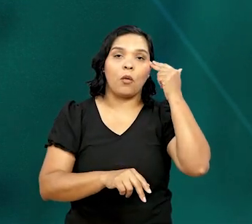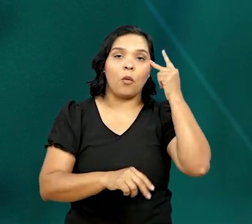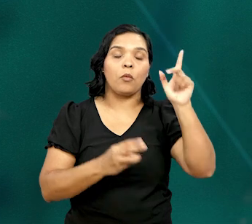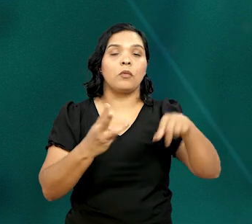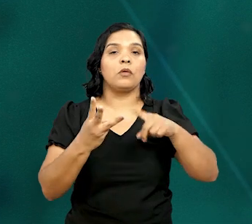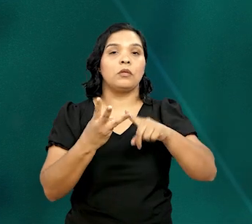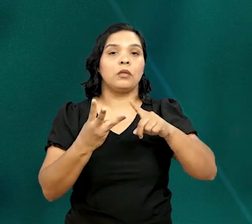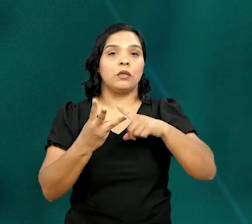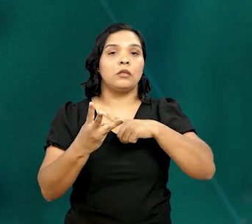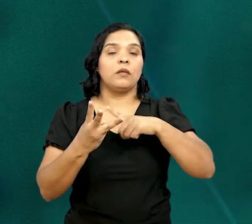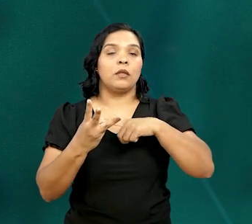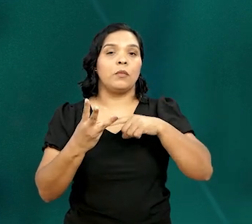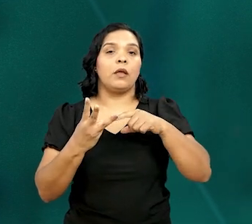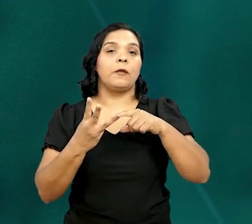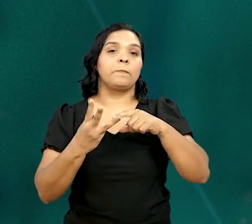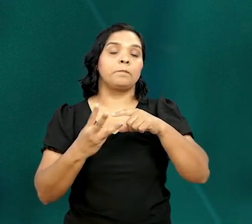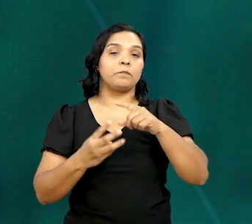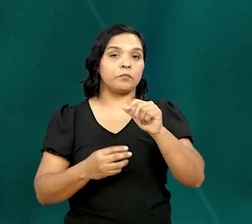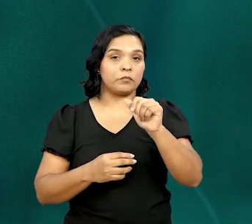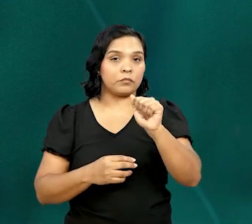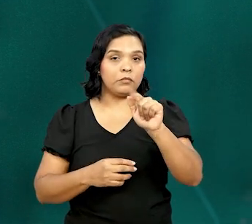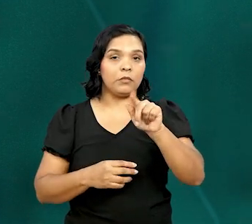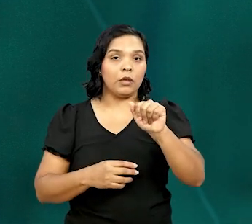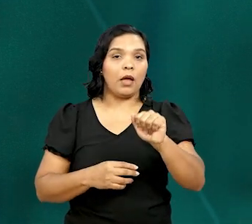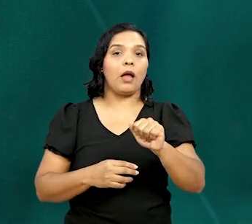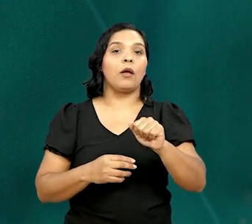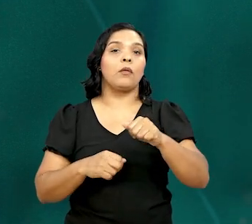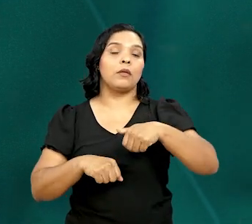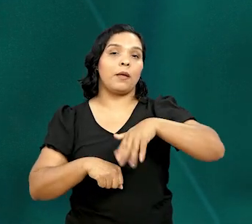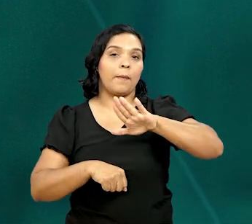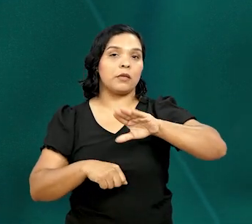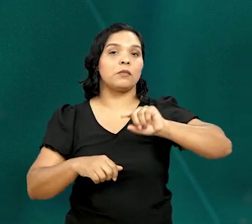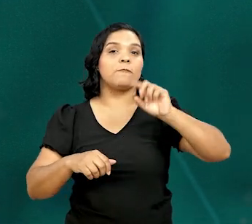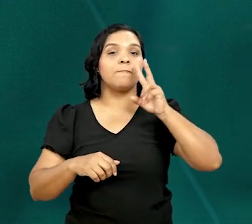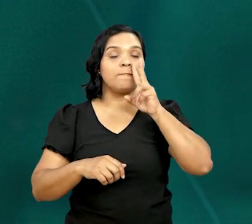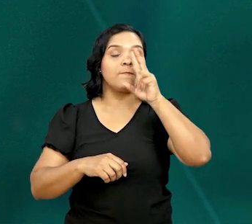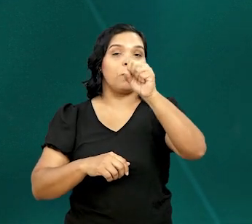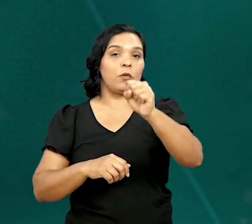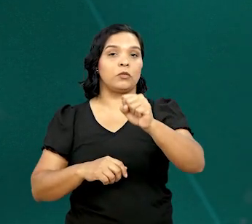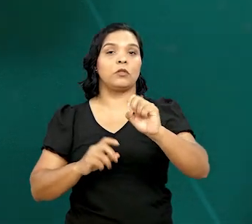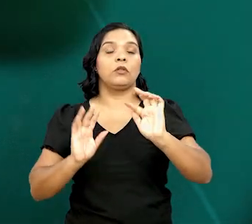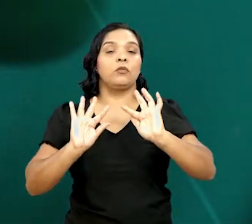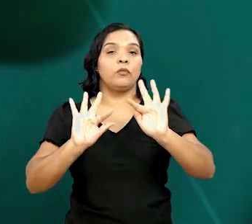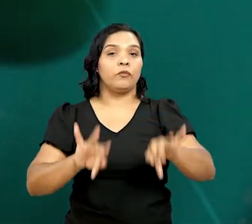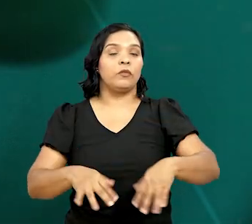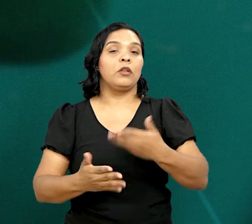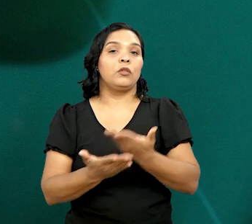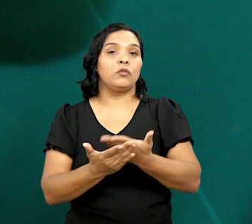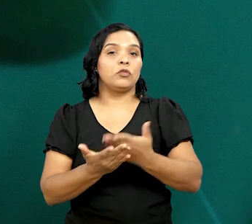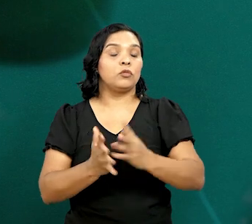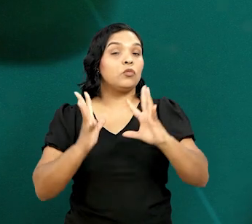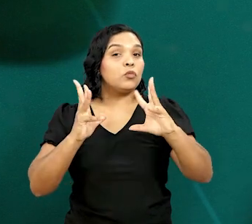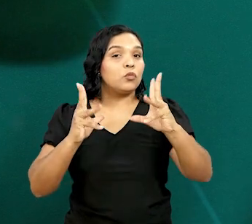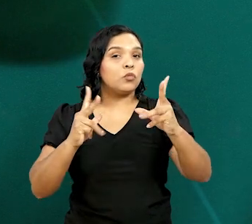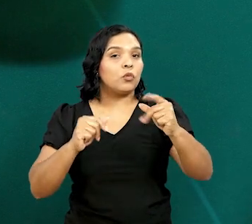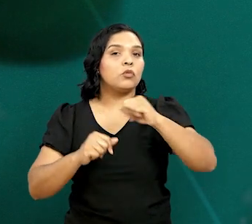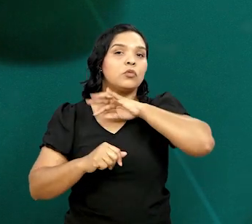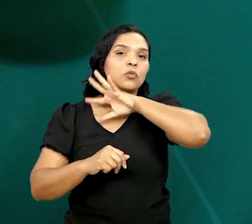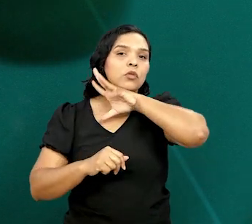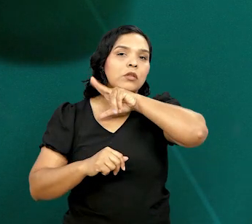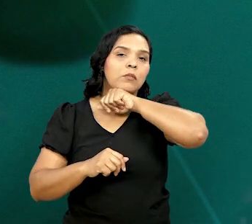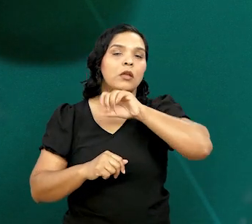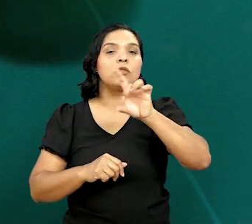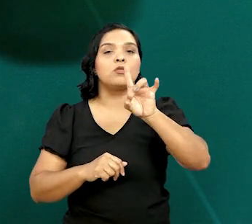comum. Outro ainda teve aplicação de água oxigenada 40 volumes, que é o tipo mais concentrado. Ao fim do estudo, todos